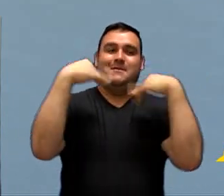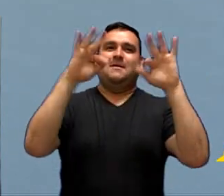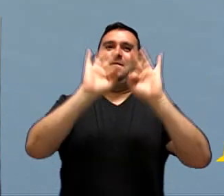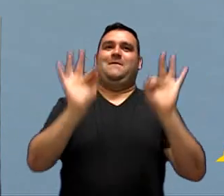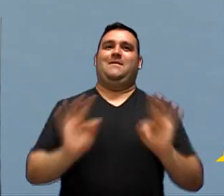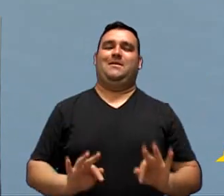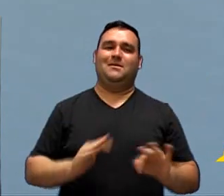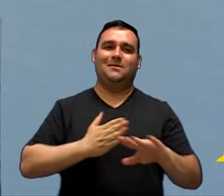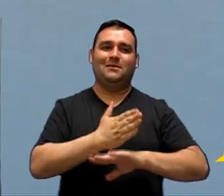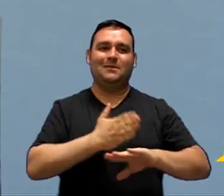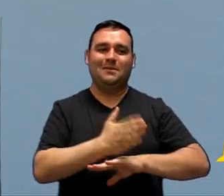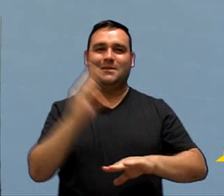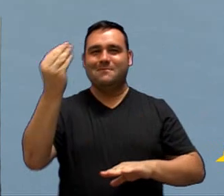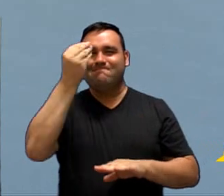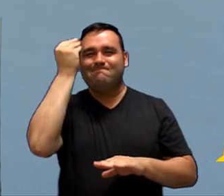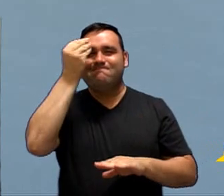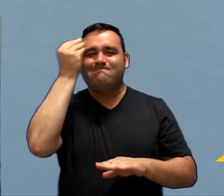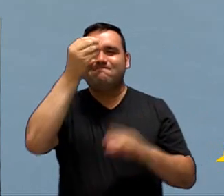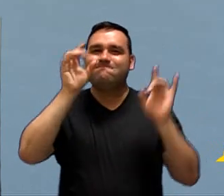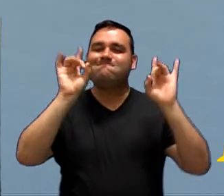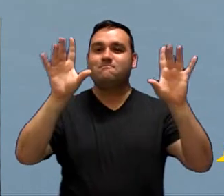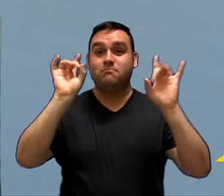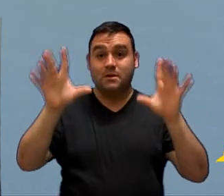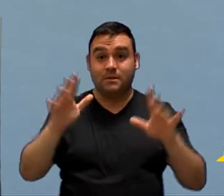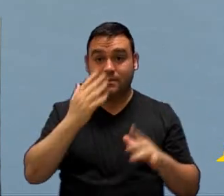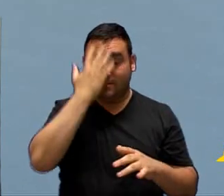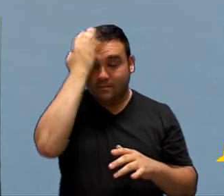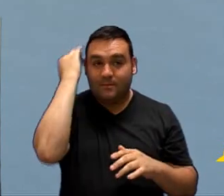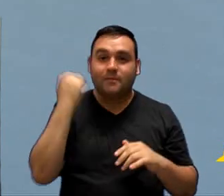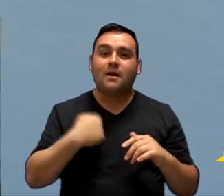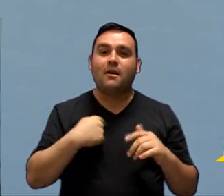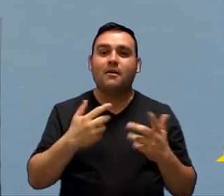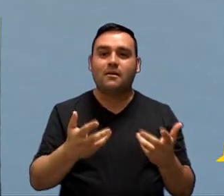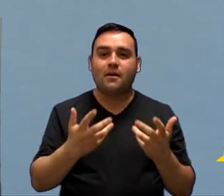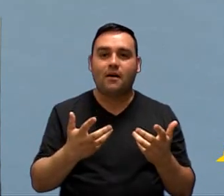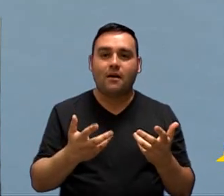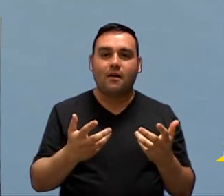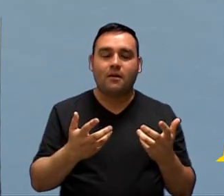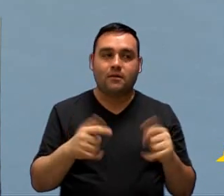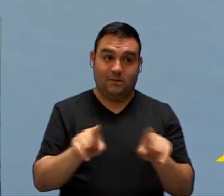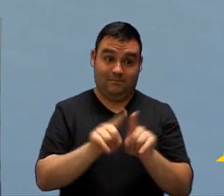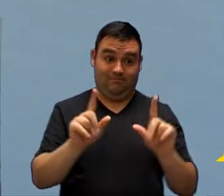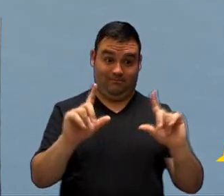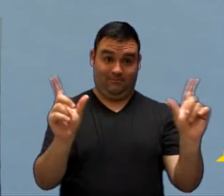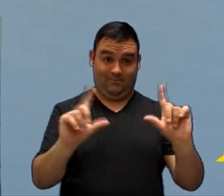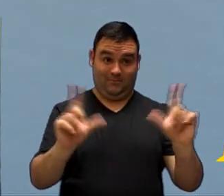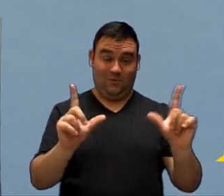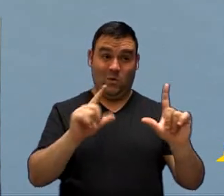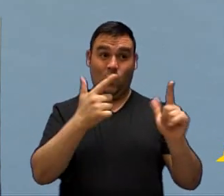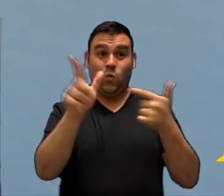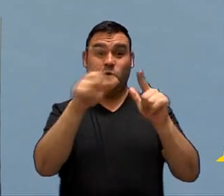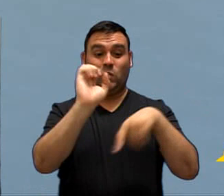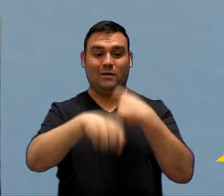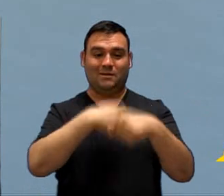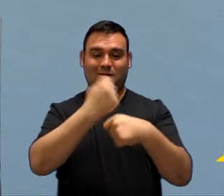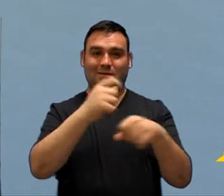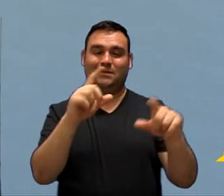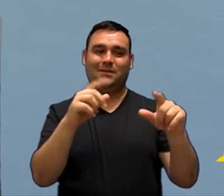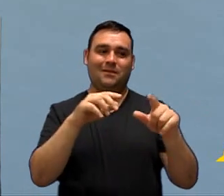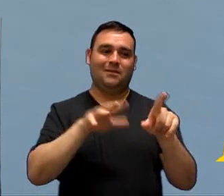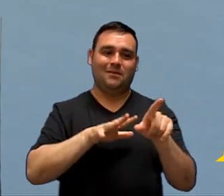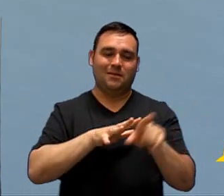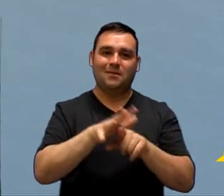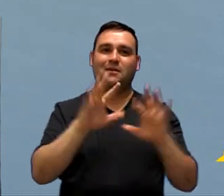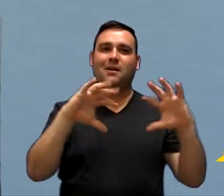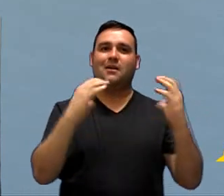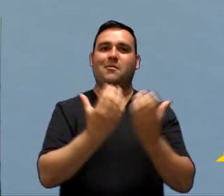enorme de ter participado dessa experiência enorme. Bom, eu espero ver pela televisão os próximos anos de Parlamento Jovem,